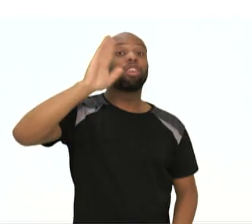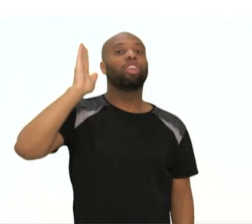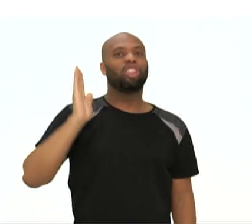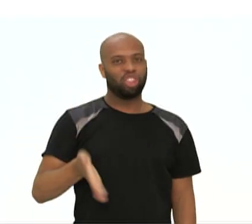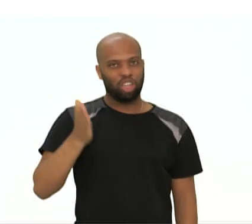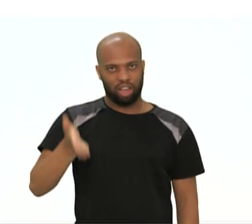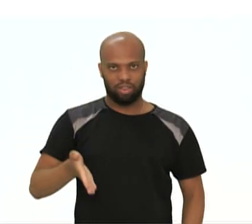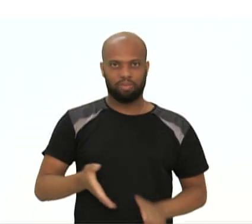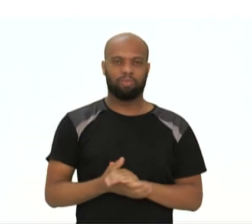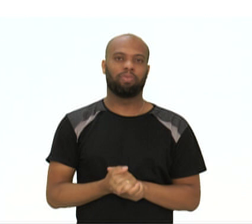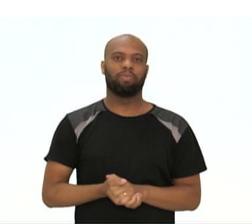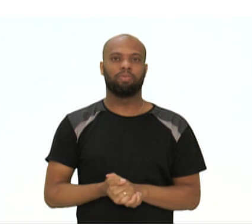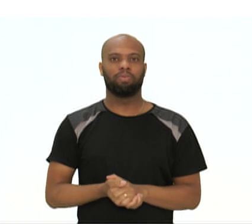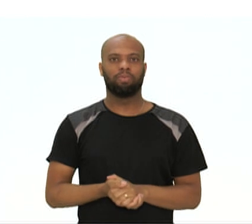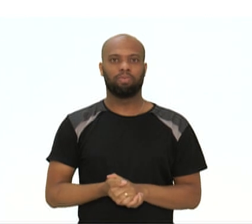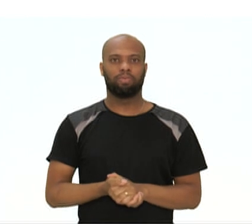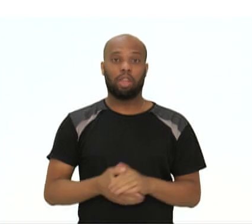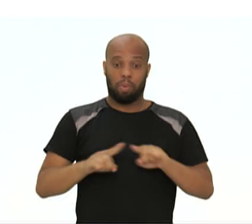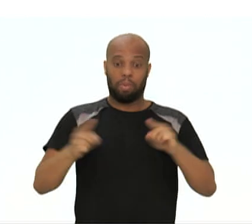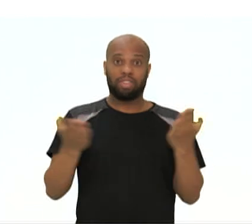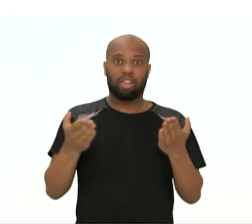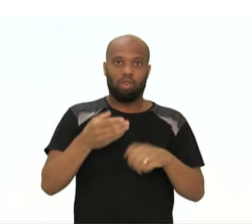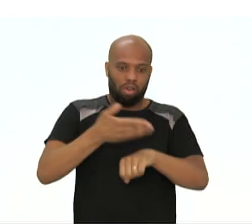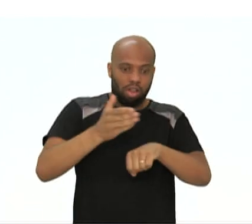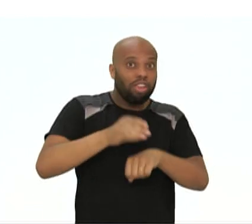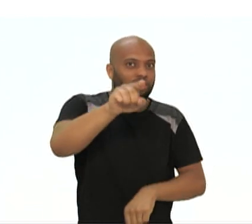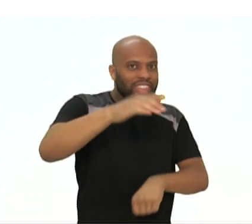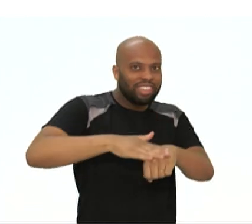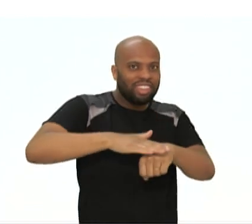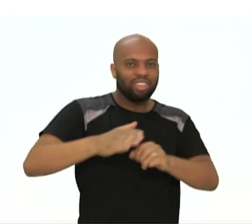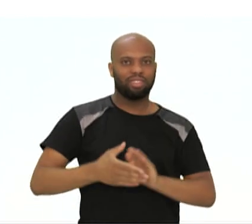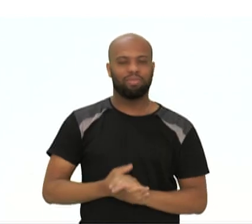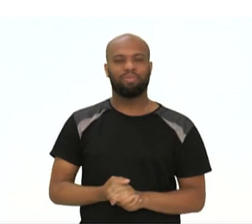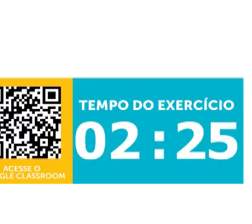que fazer aí, até daqui a pouquinho, mas bota a mão na massa lá.